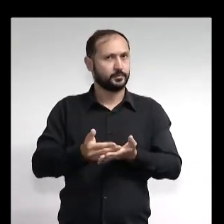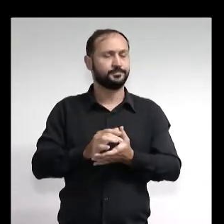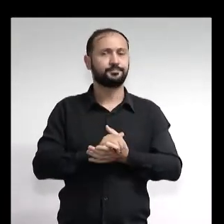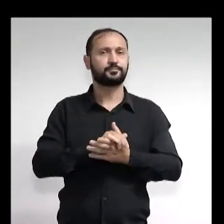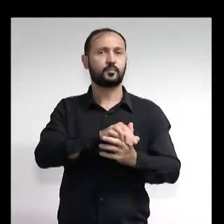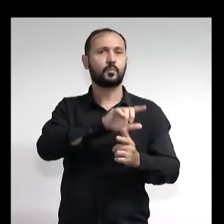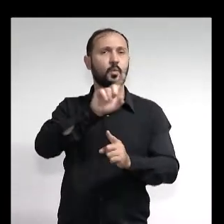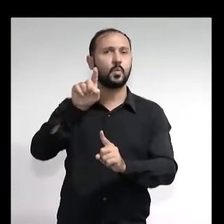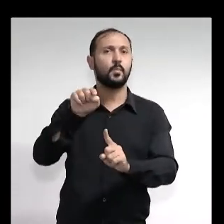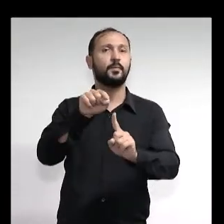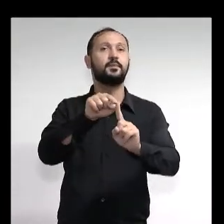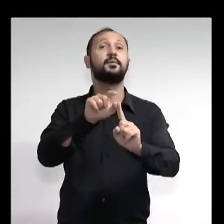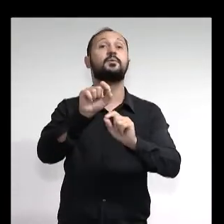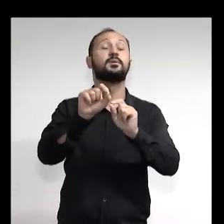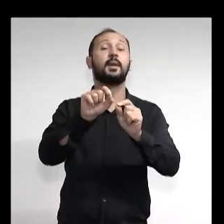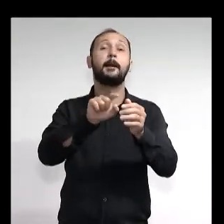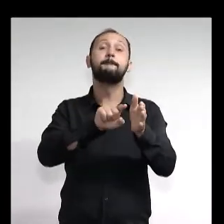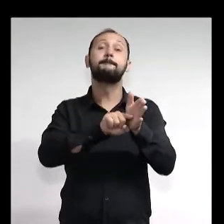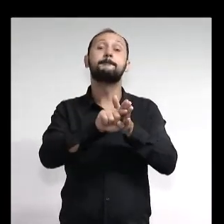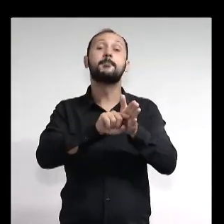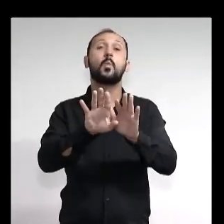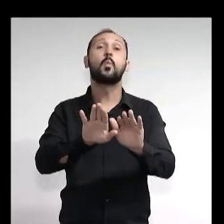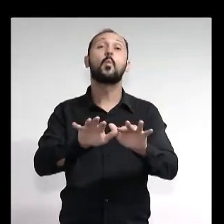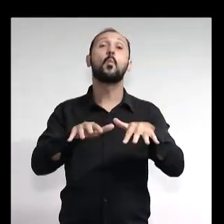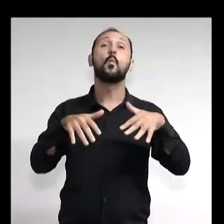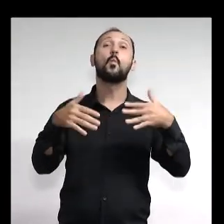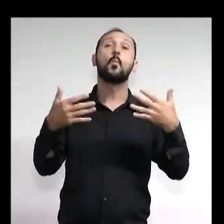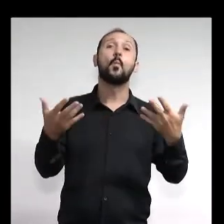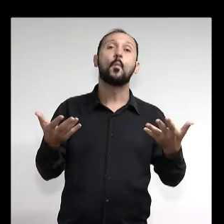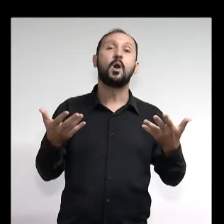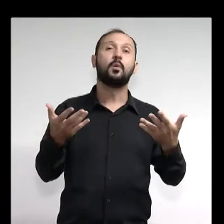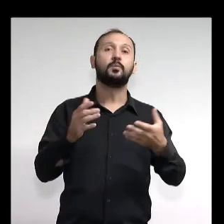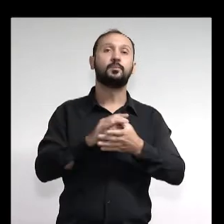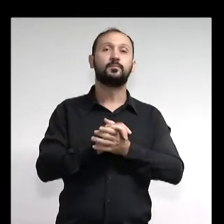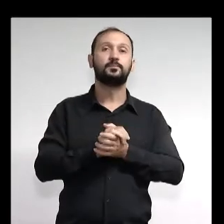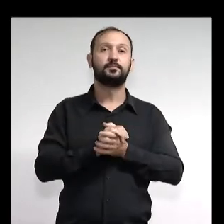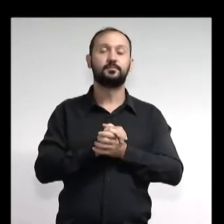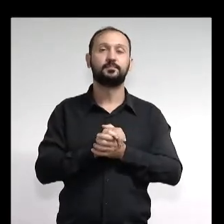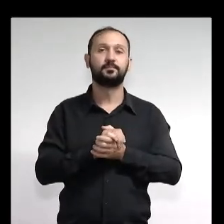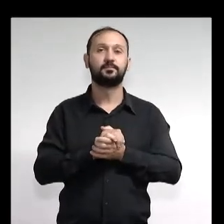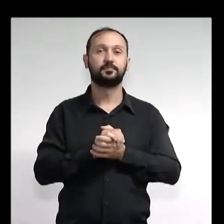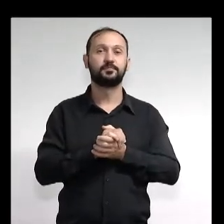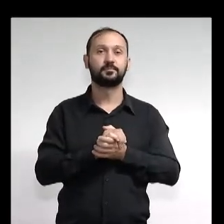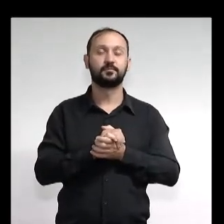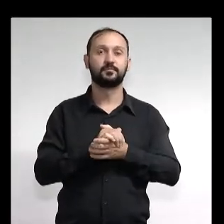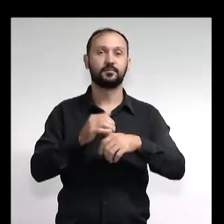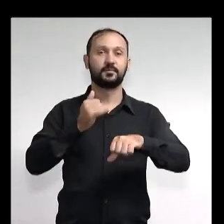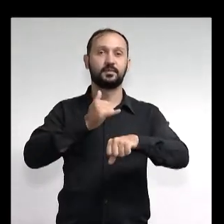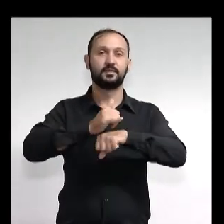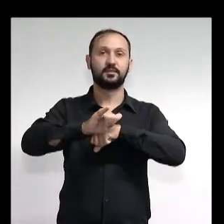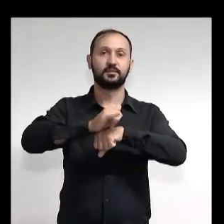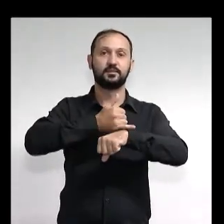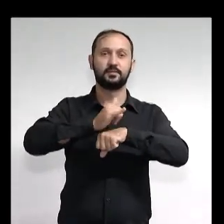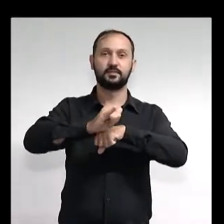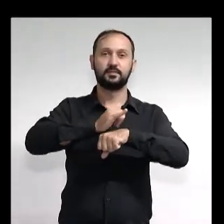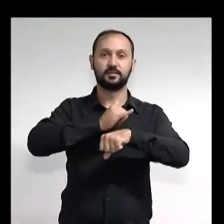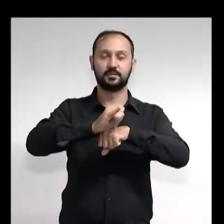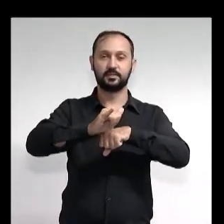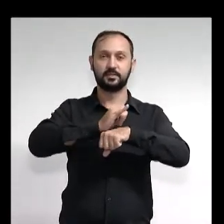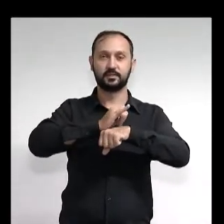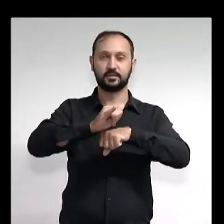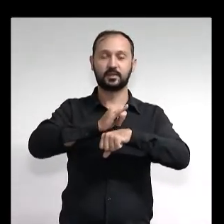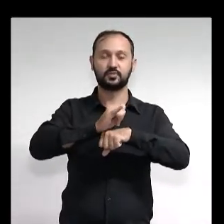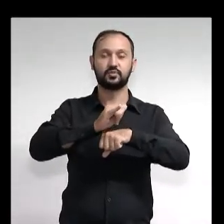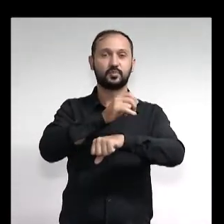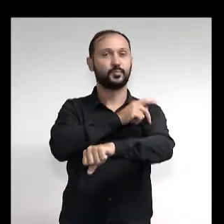pistas. Quando eu comecei, meu objetivo era levantar quais eram